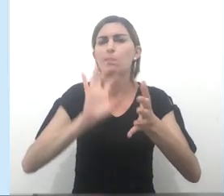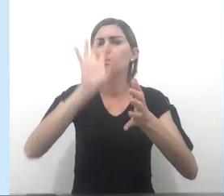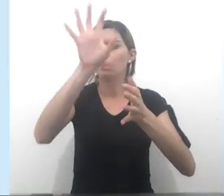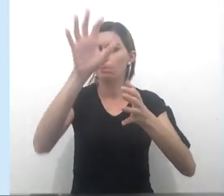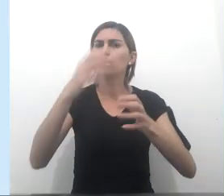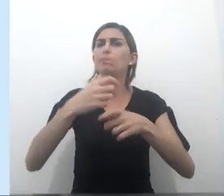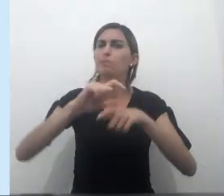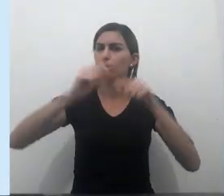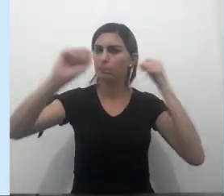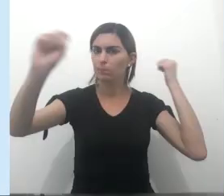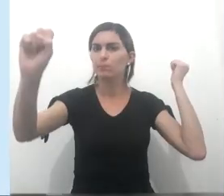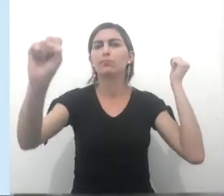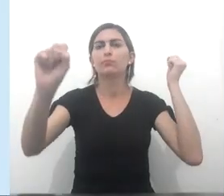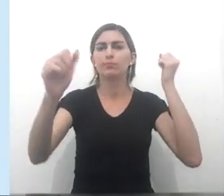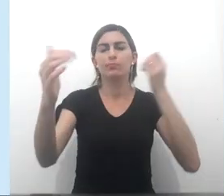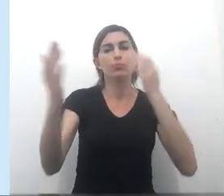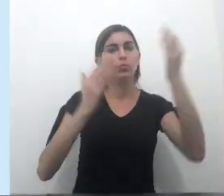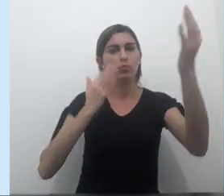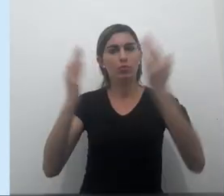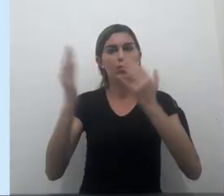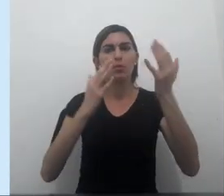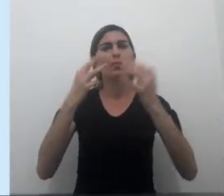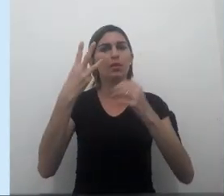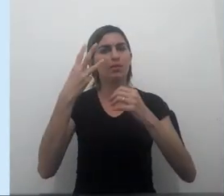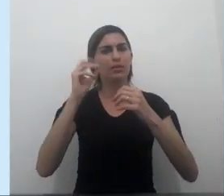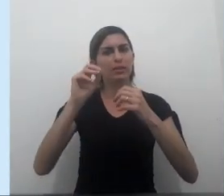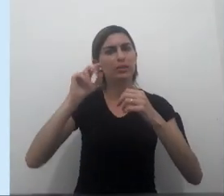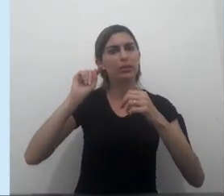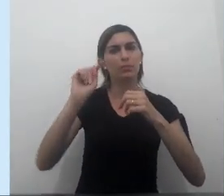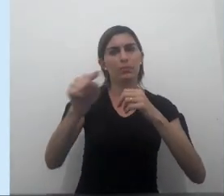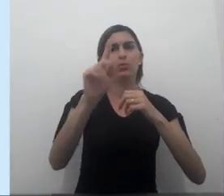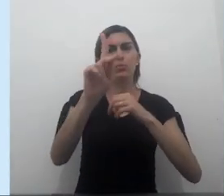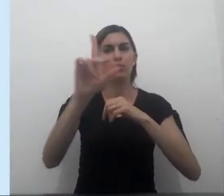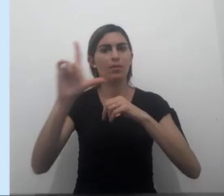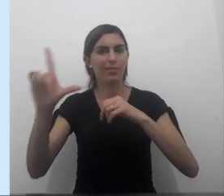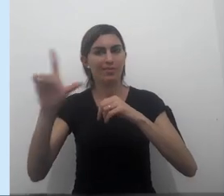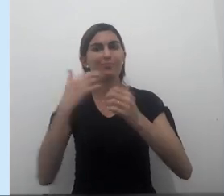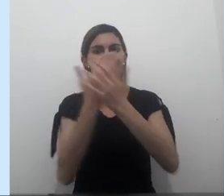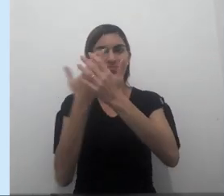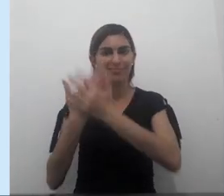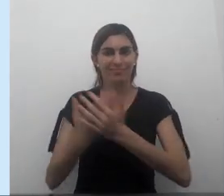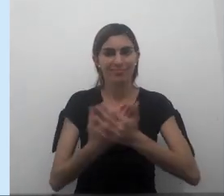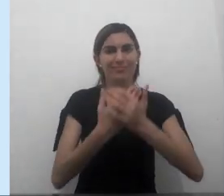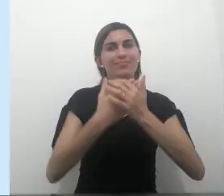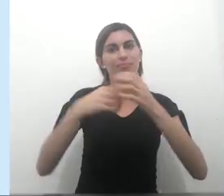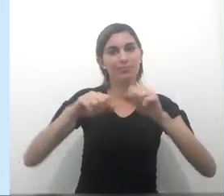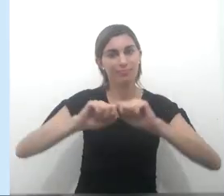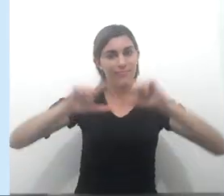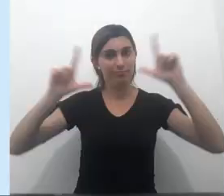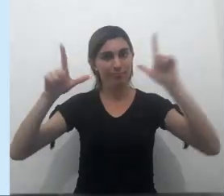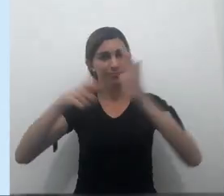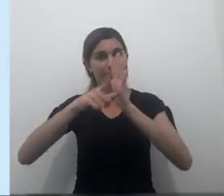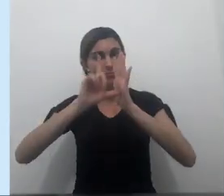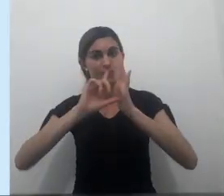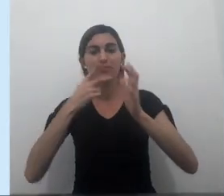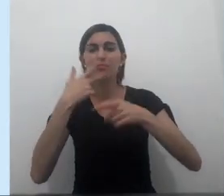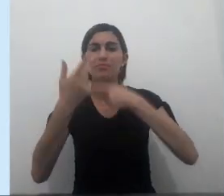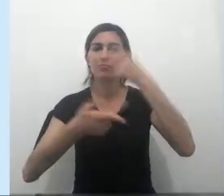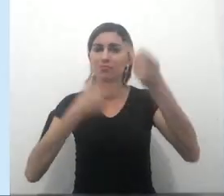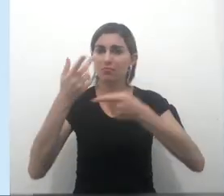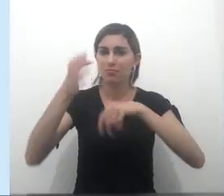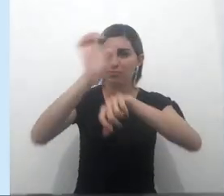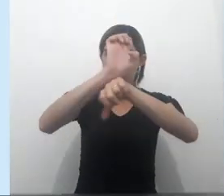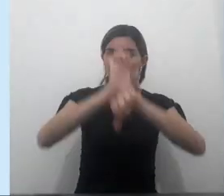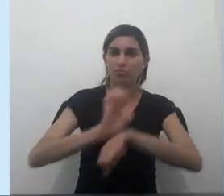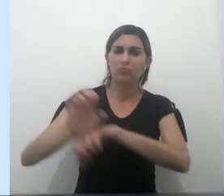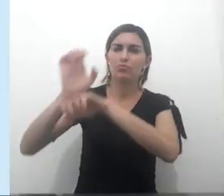uma concentração muito grande se comparado aos 30 mil quilômetros de ferrovia que a gente estudou no slide anterior, falando